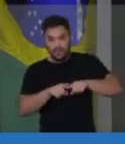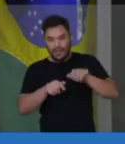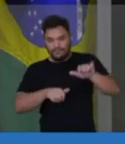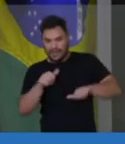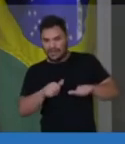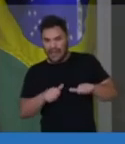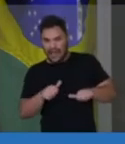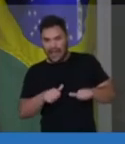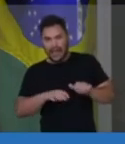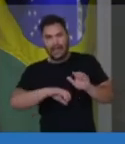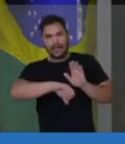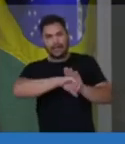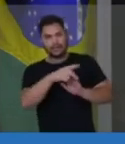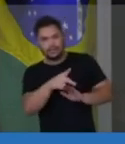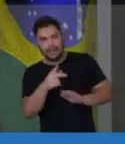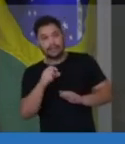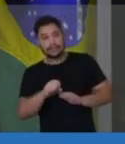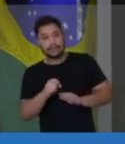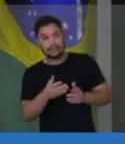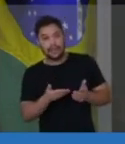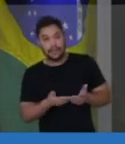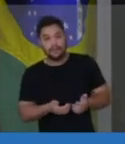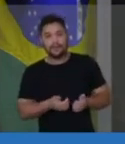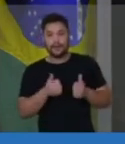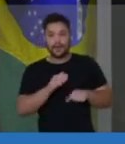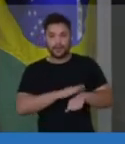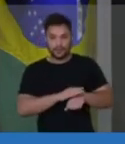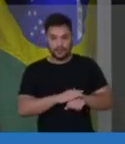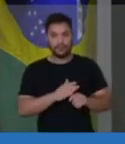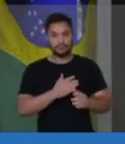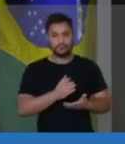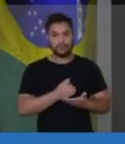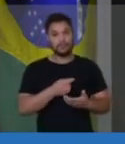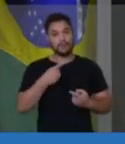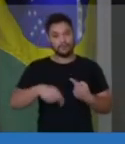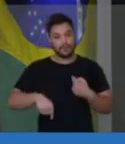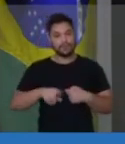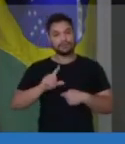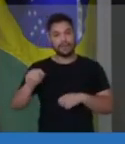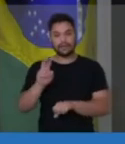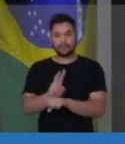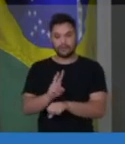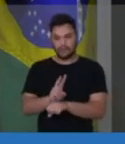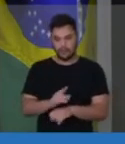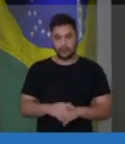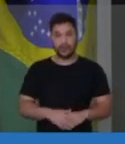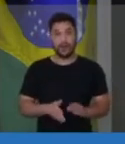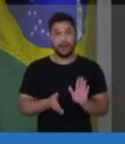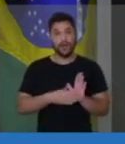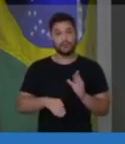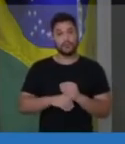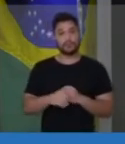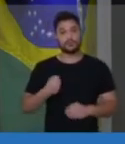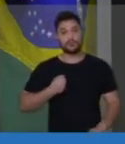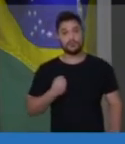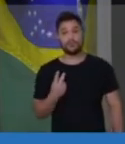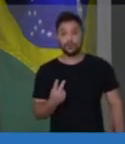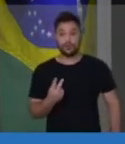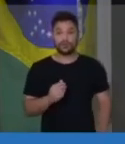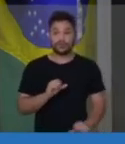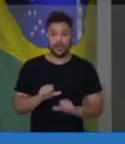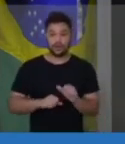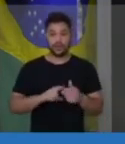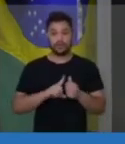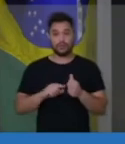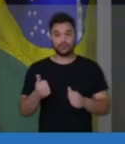criminológico para a progressão de regime e restringir o benefício da saída temporária. Emenda número 2, altera o